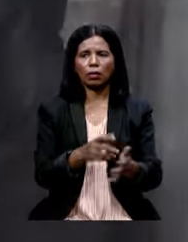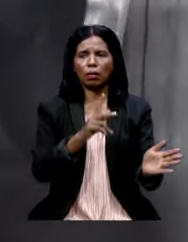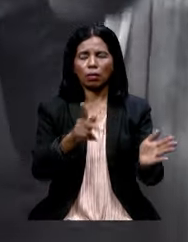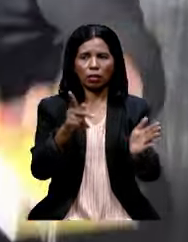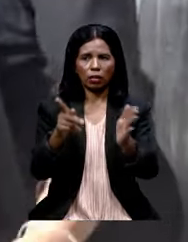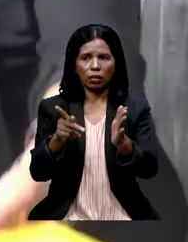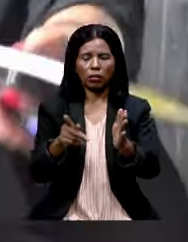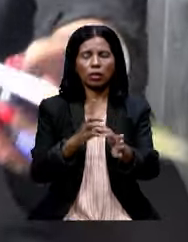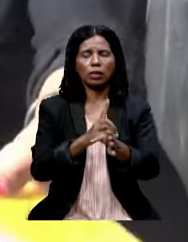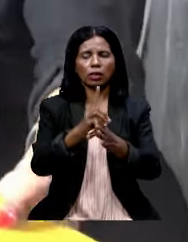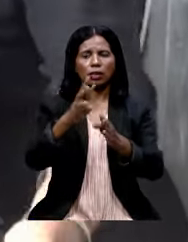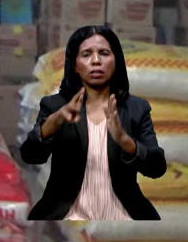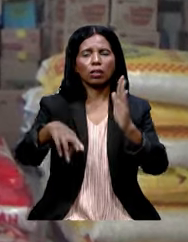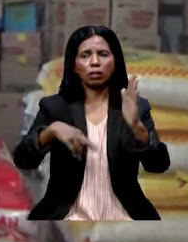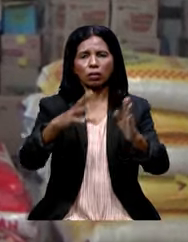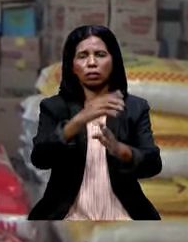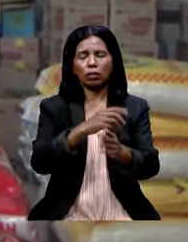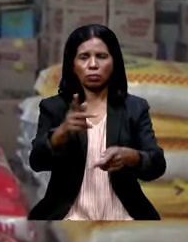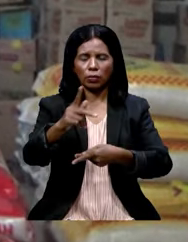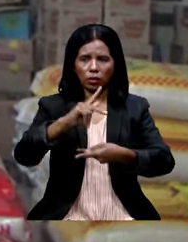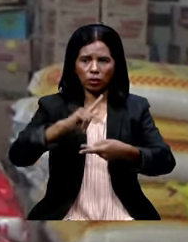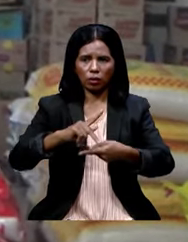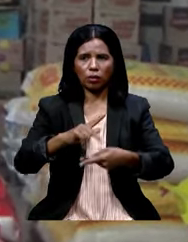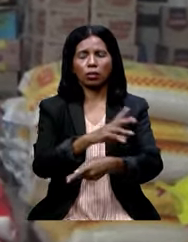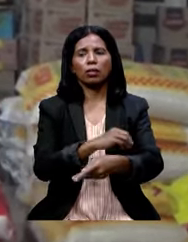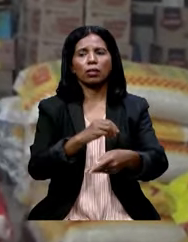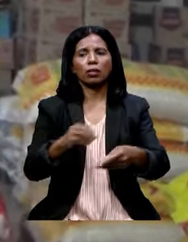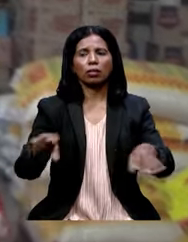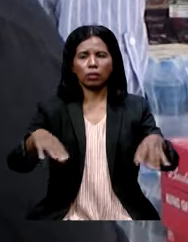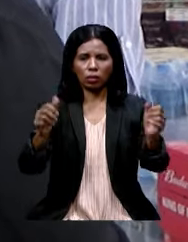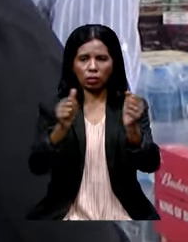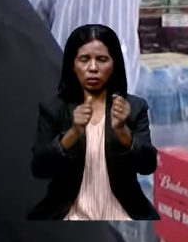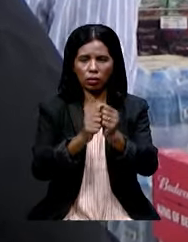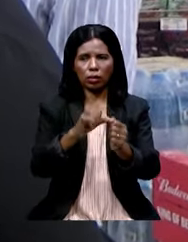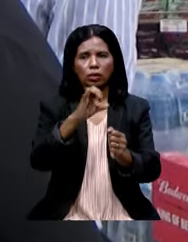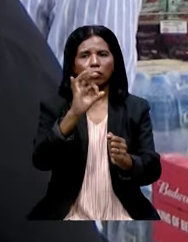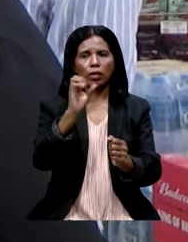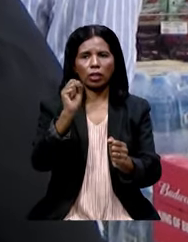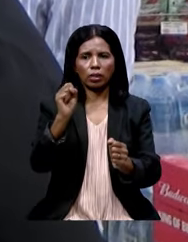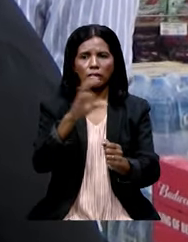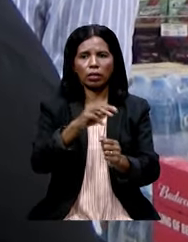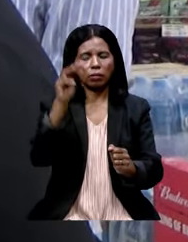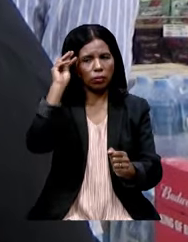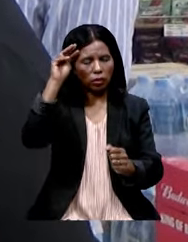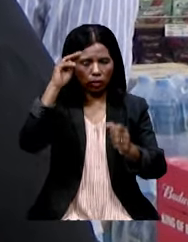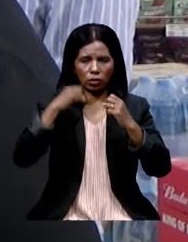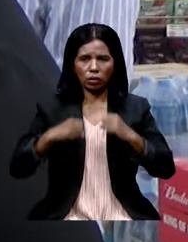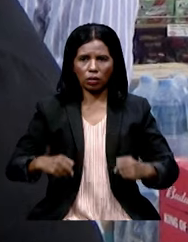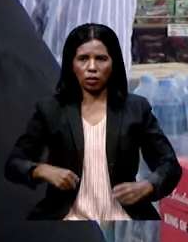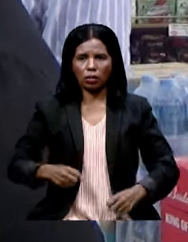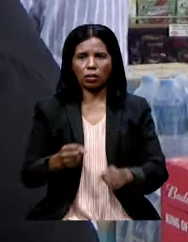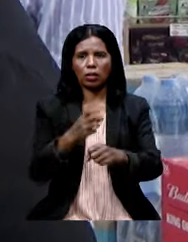direção regulação comércio no proteção ba consumidores se serviço a mutu ko ifesa no ministério saúde se